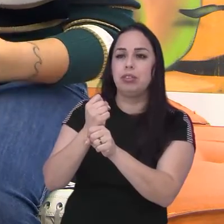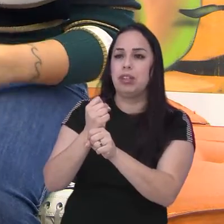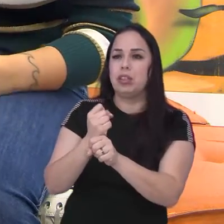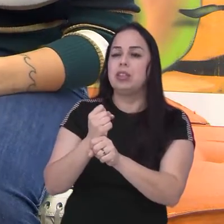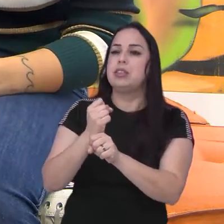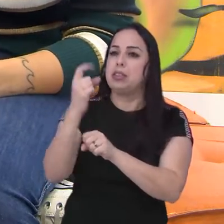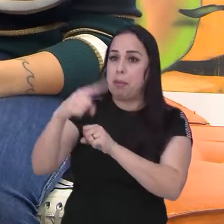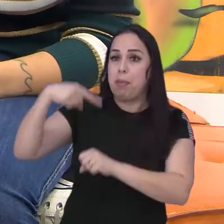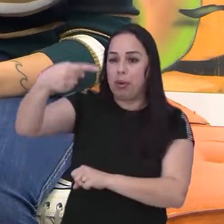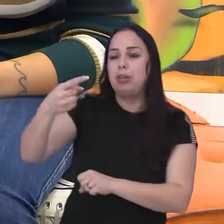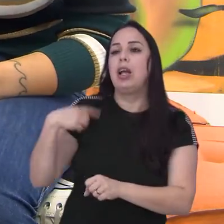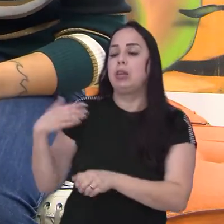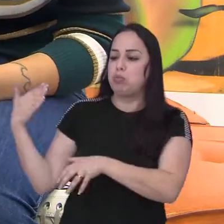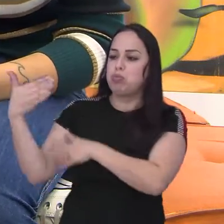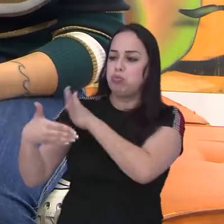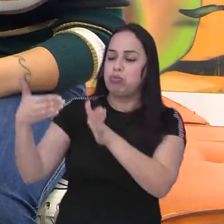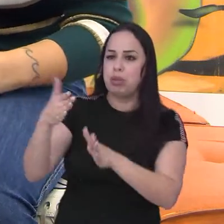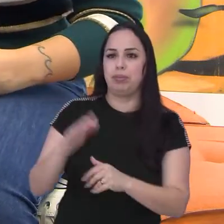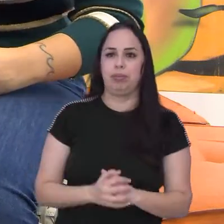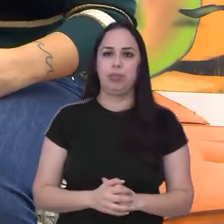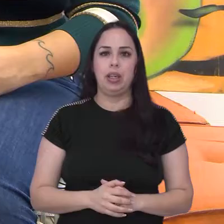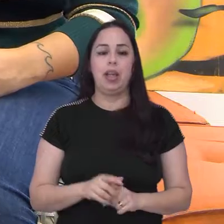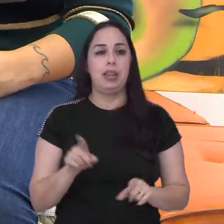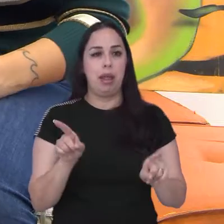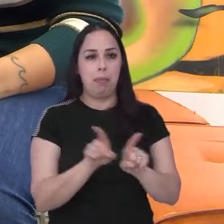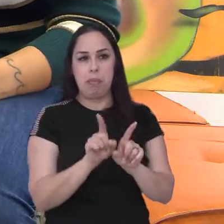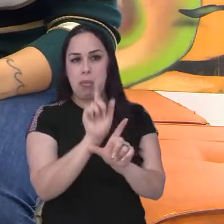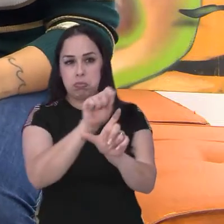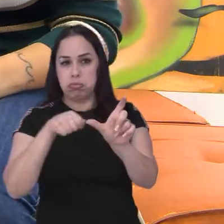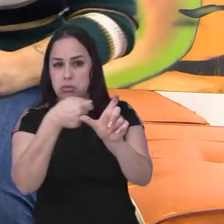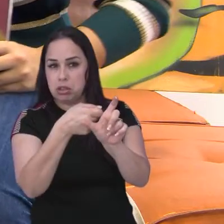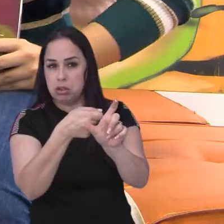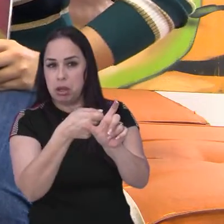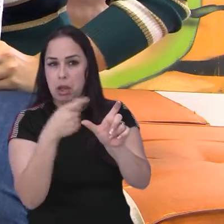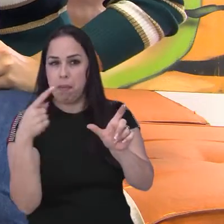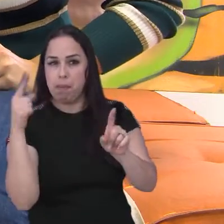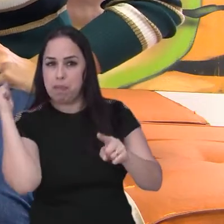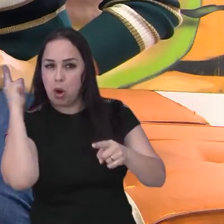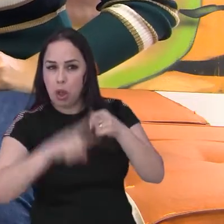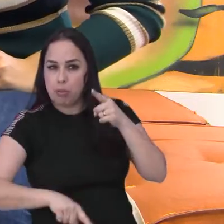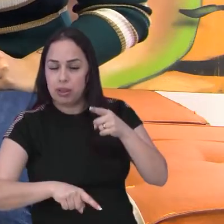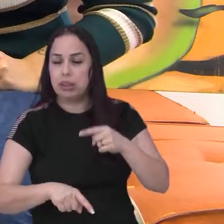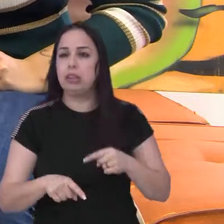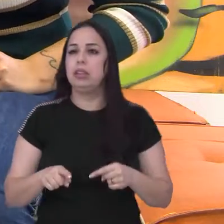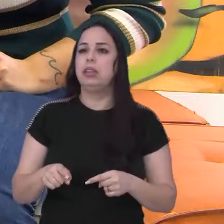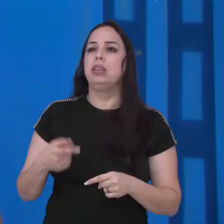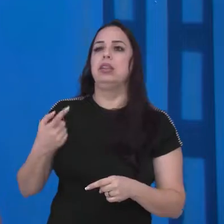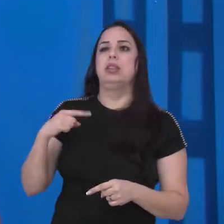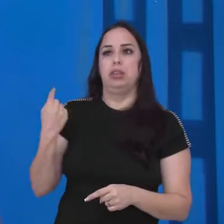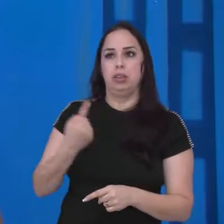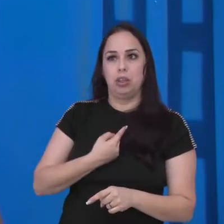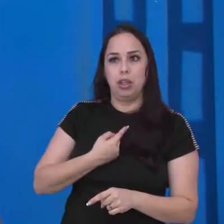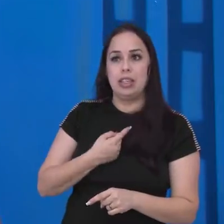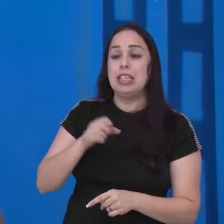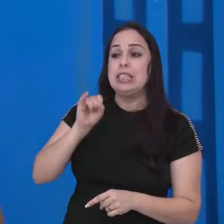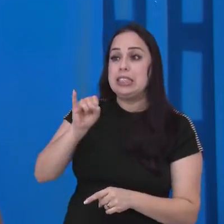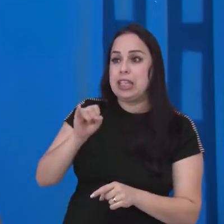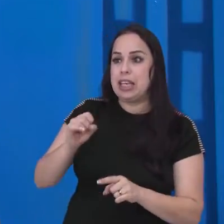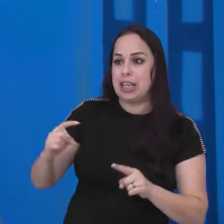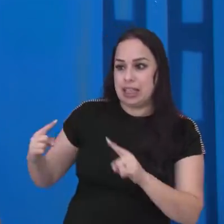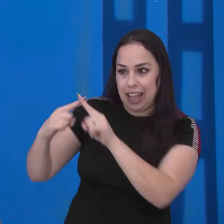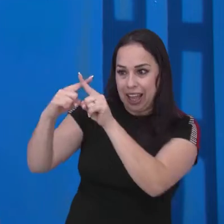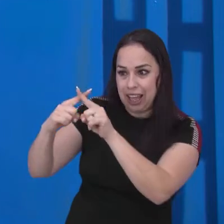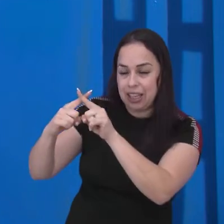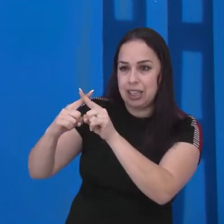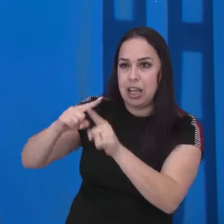a questão dos termos usados, né? Sim. É proibido, como que é? E aí acontece, tanto que quando fala que a gente proibiu, porque a gente desclassificava, porque